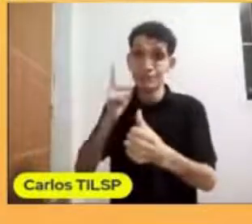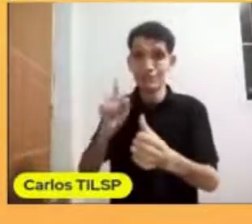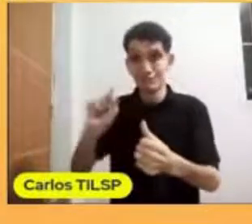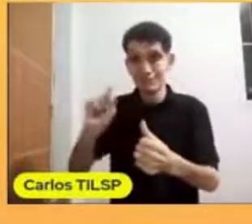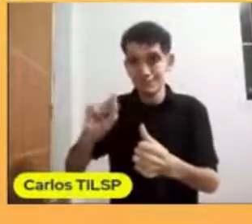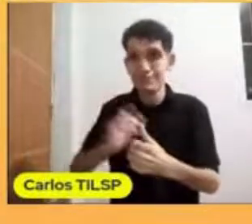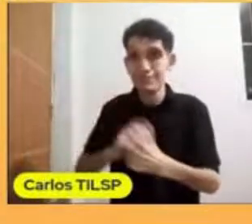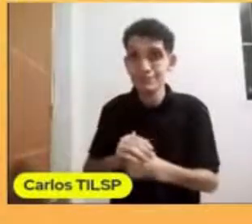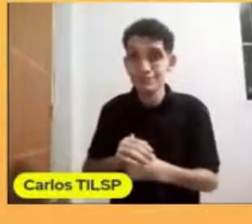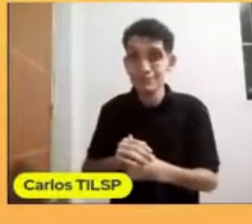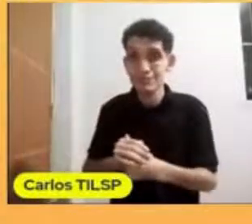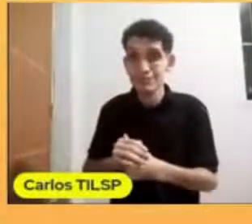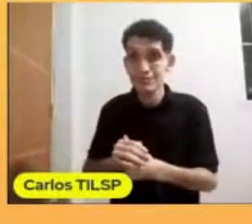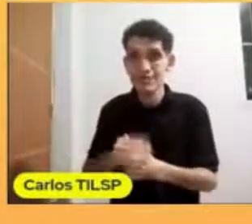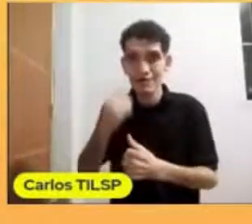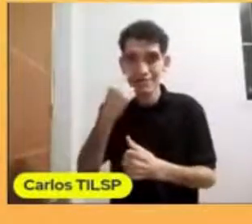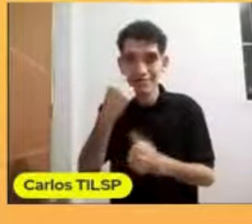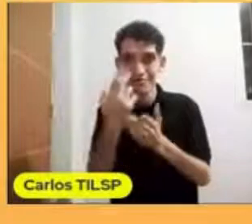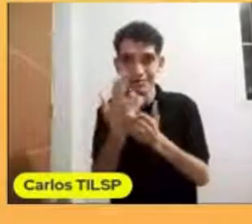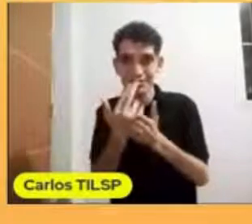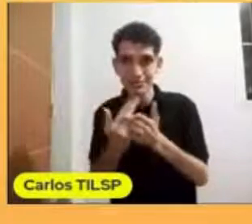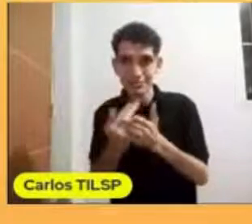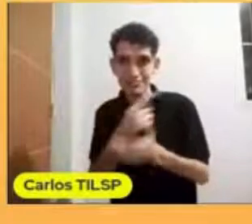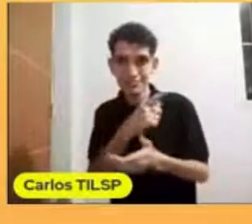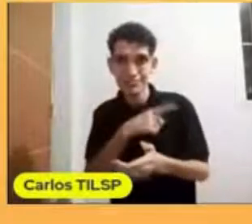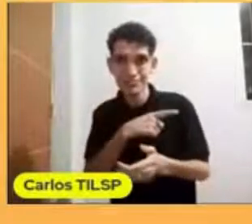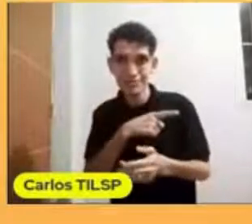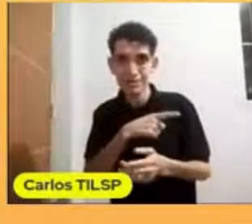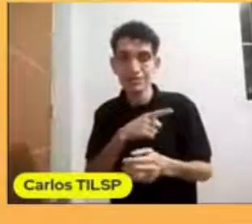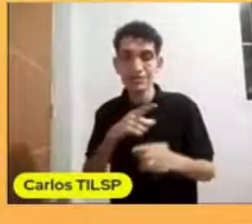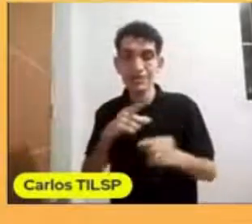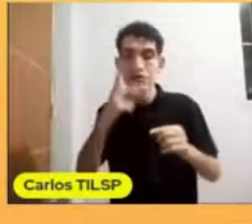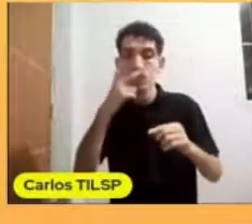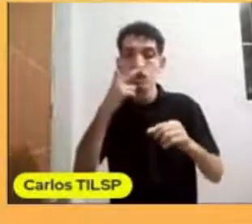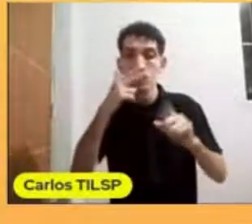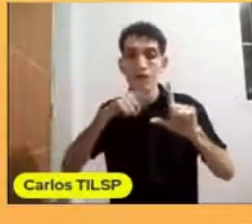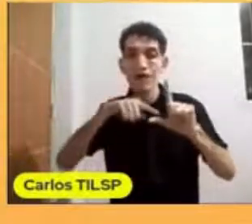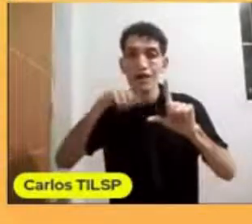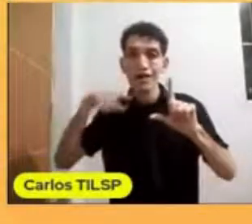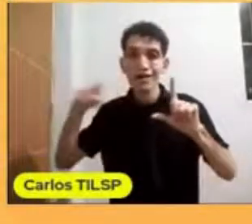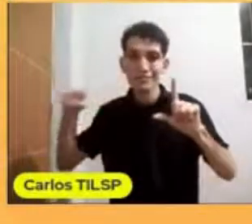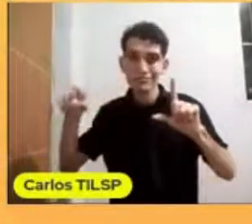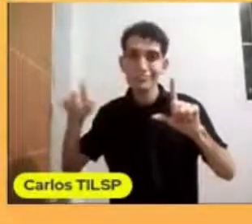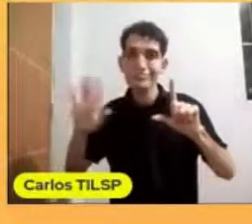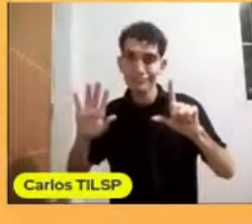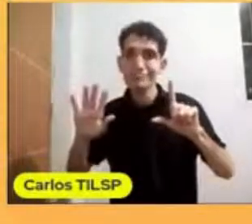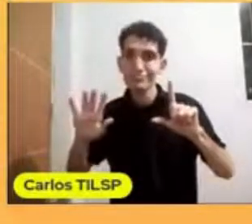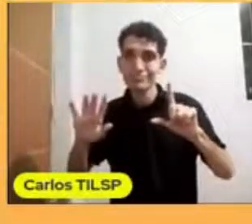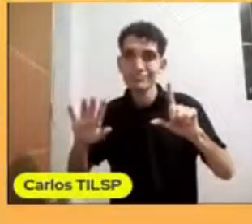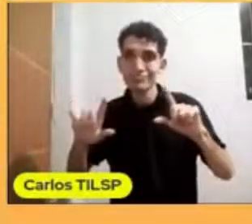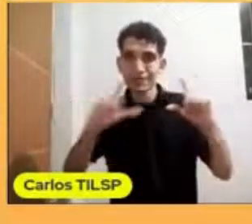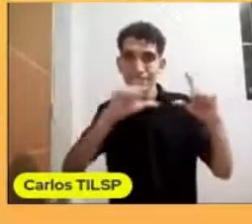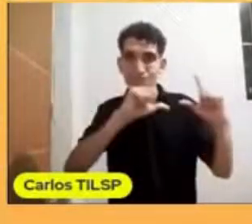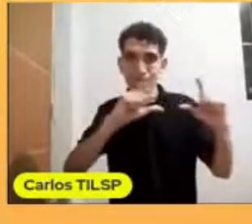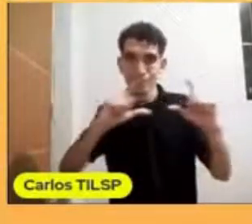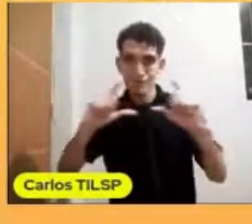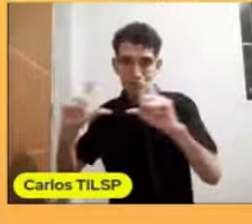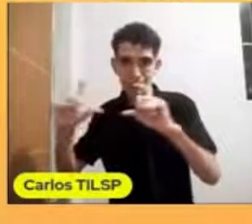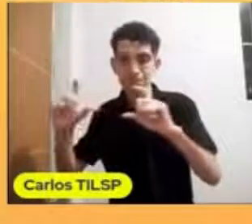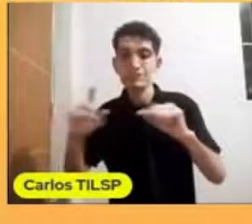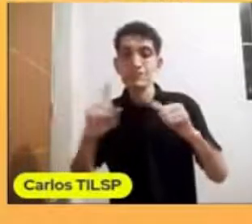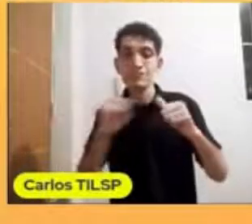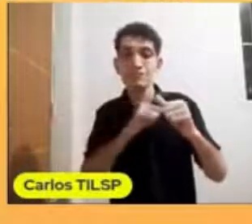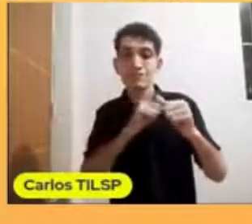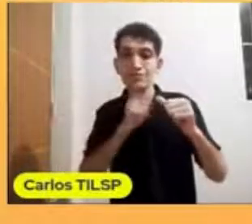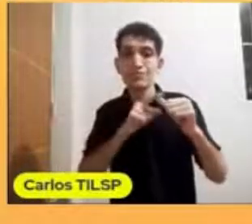esse primeiro desenho, a gente tem aqui um gráfico, né, aqui um desenho nos slides, né, no primeiro item aqui, a